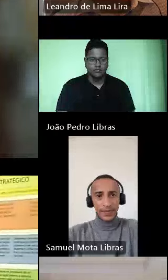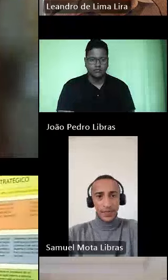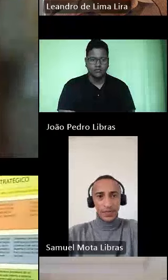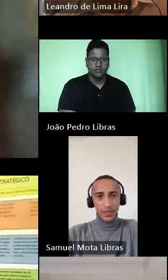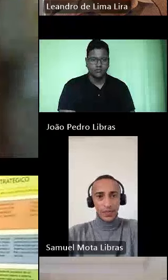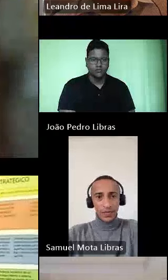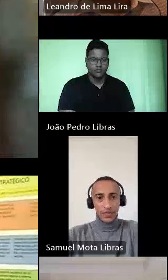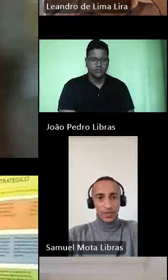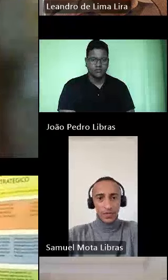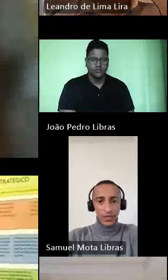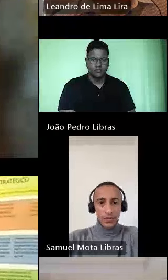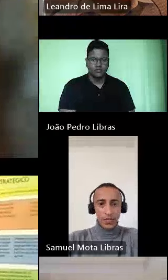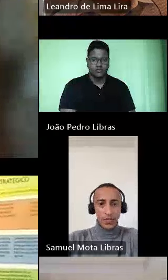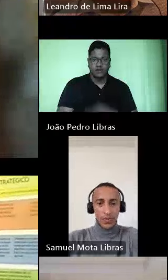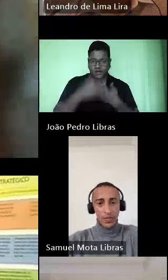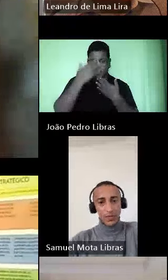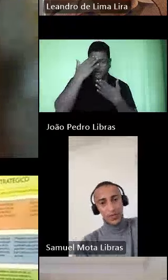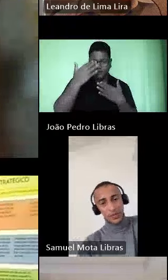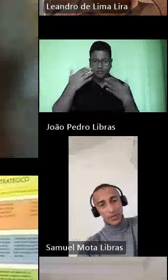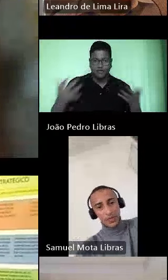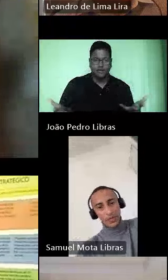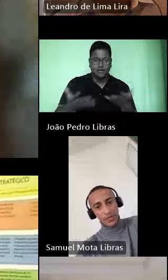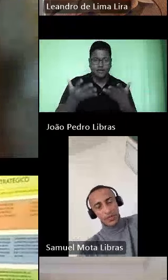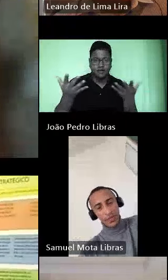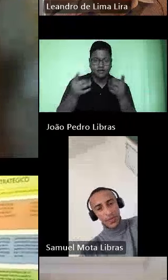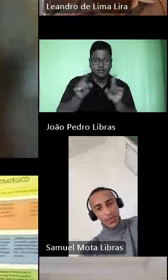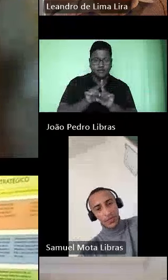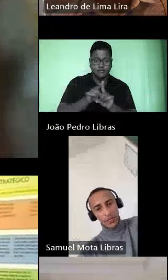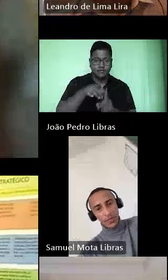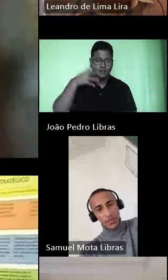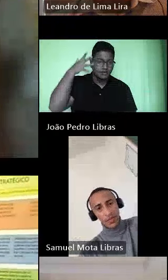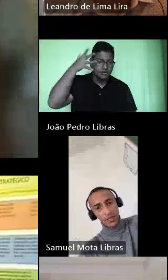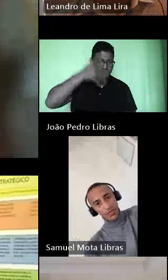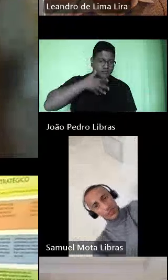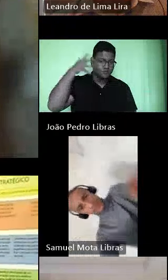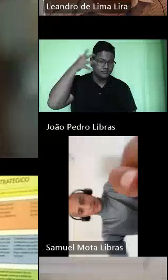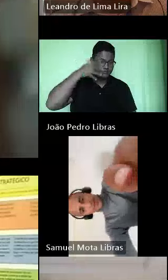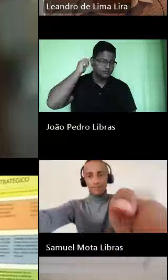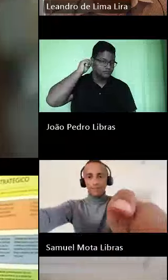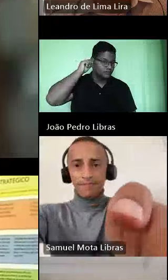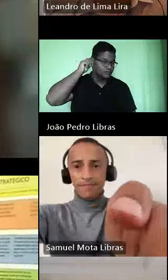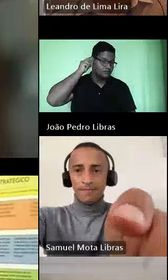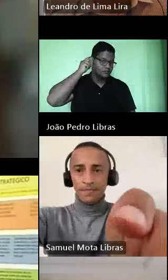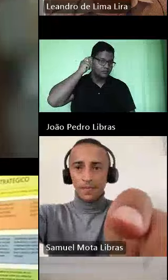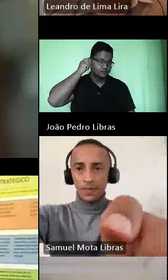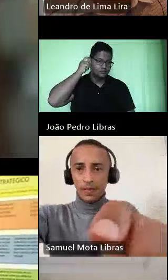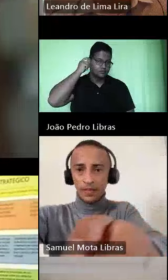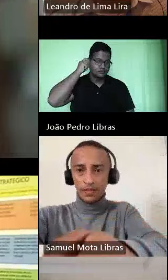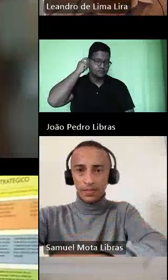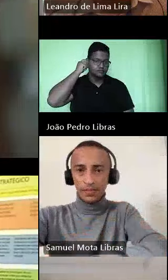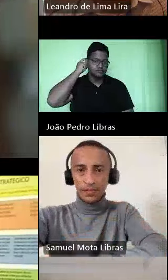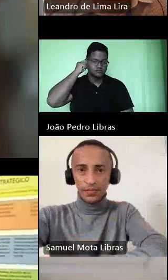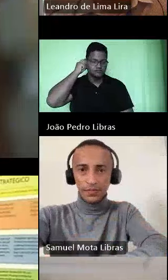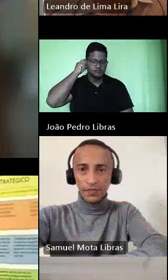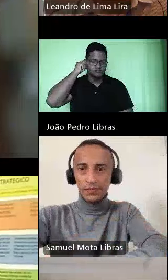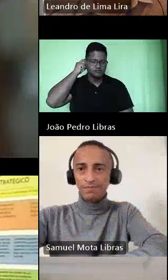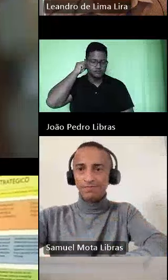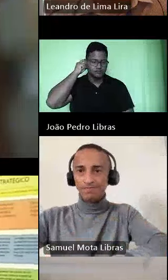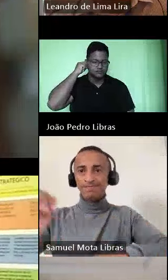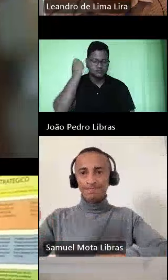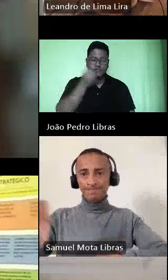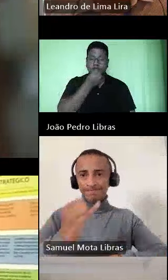agradecer pela iniciativa que esse ess essas palestras esse tipo de ação ela é fundamental pra gente promover isso que a